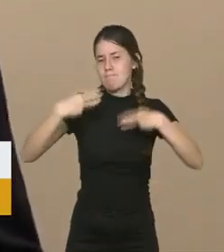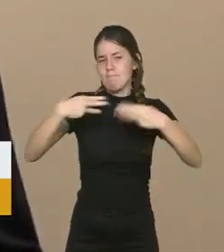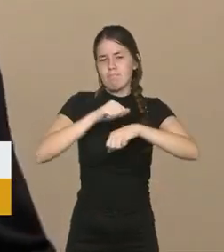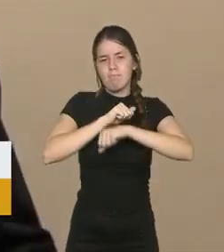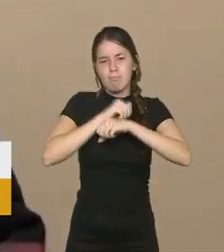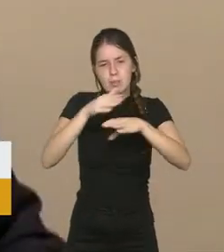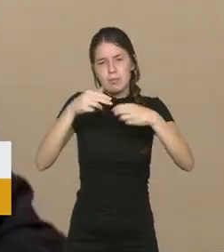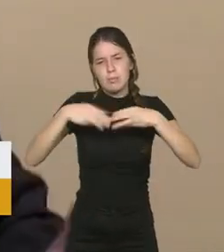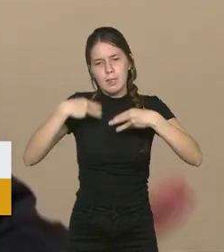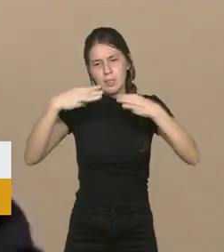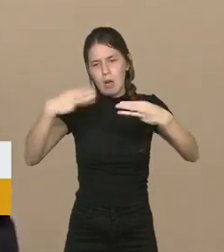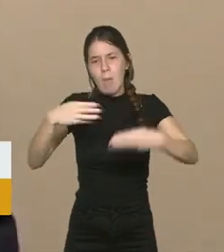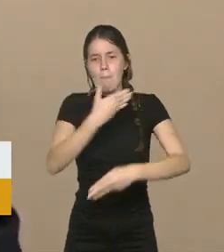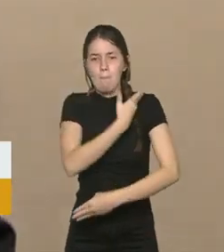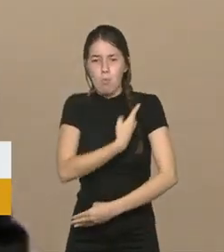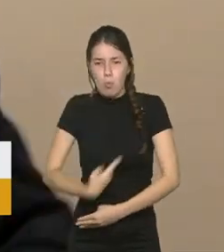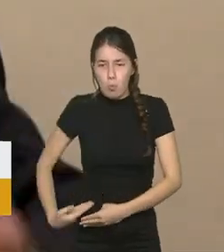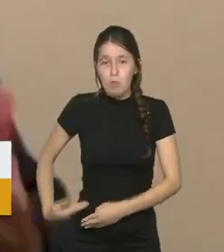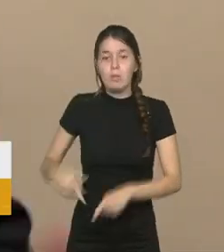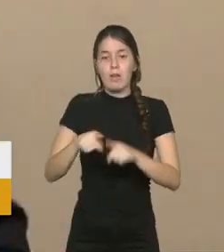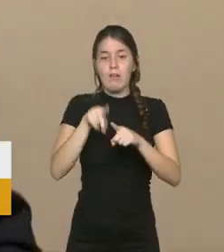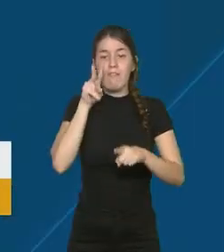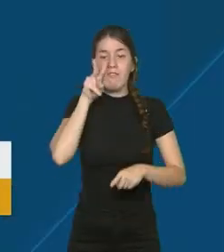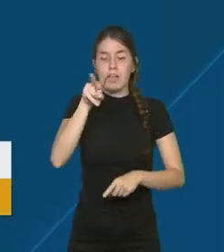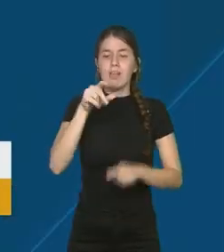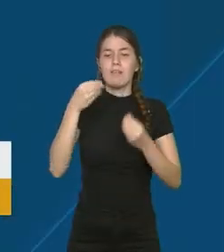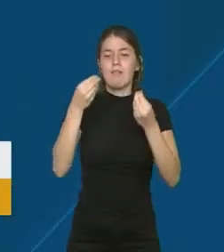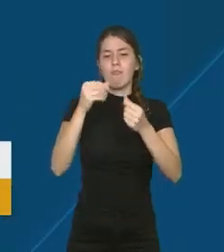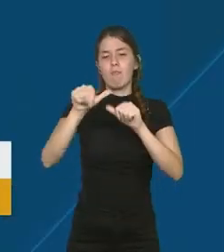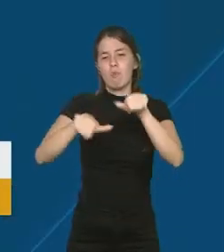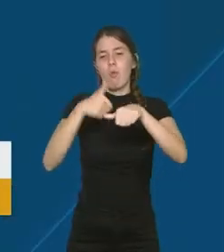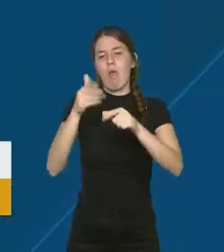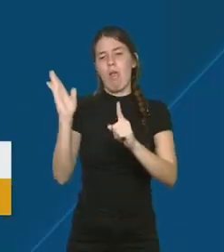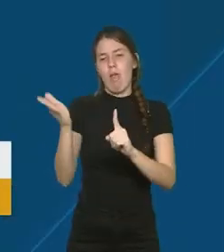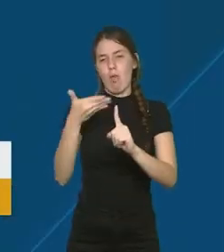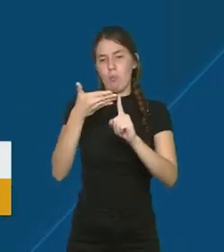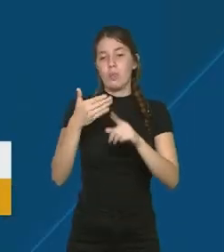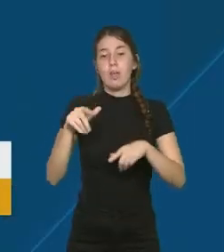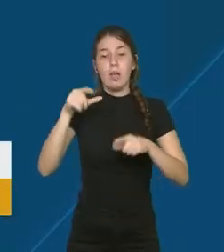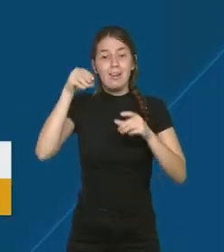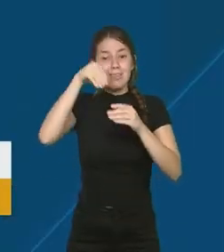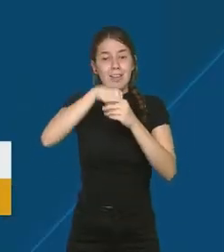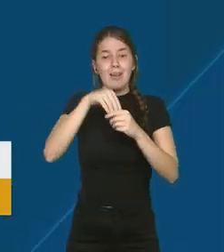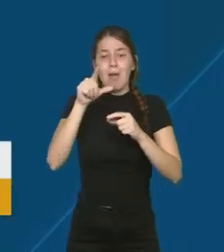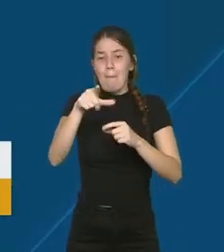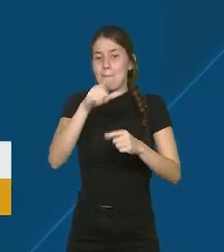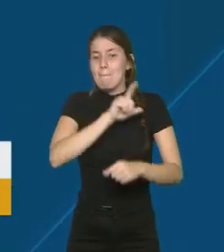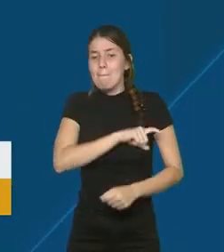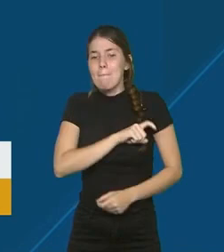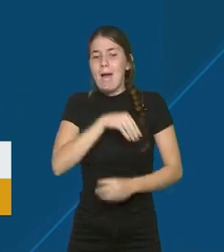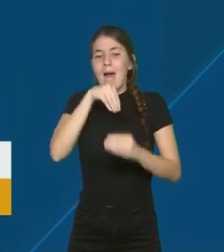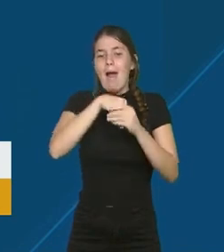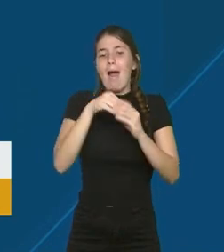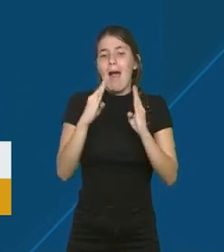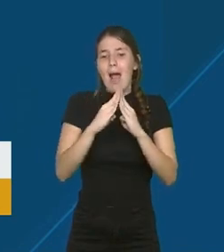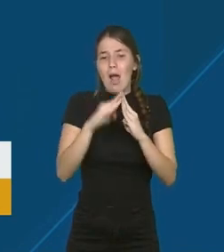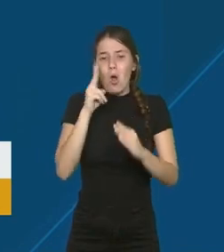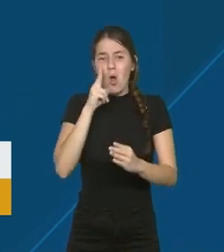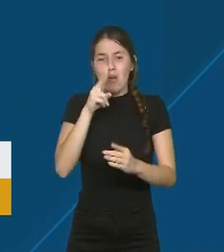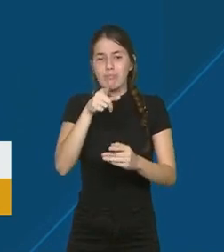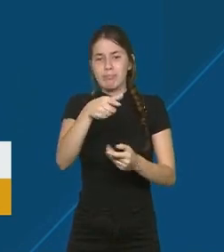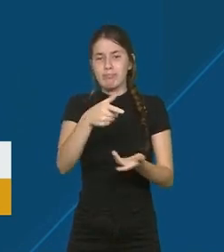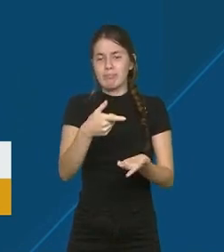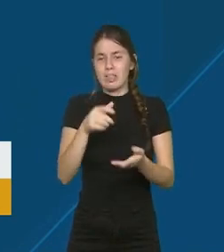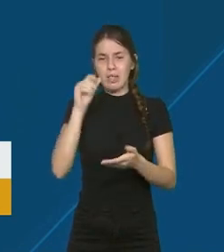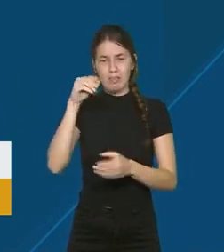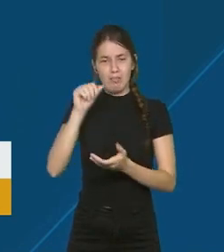e a pessoa hoje em dia vai virar réu um dos casos de maus tratos dentro de casa foi o desde cãozinho no Vidigal para se vingar de